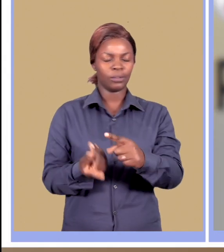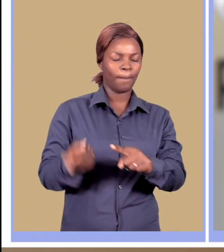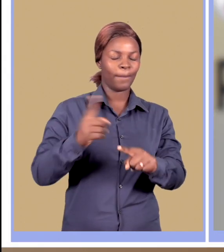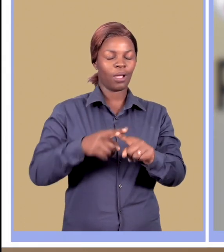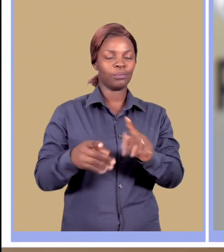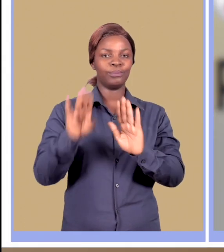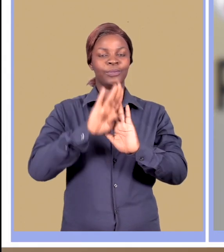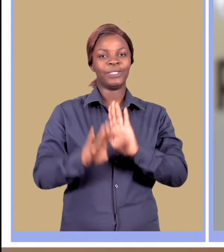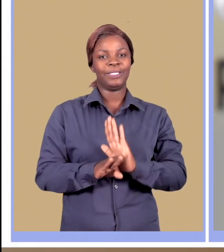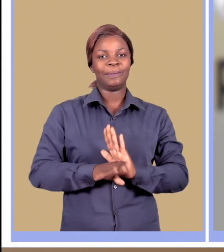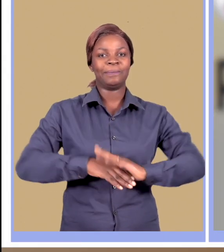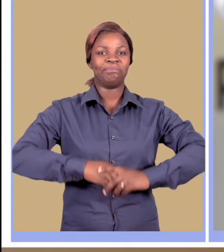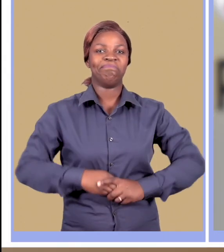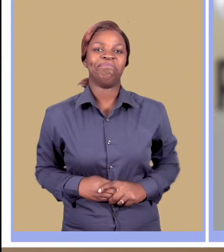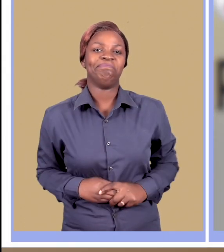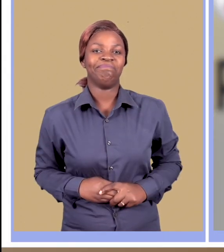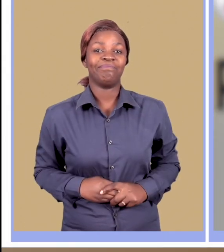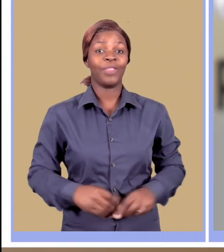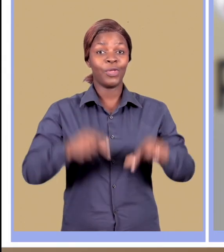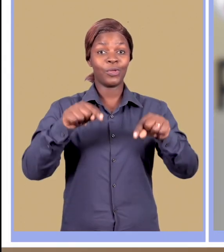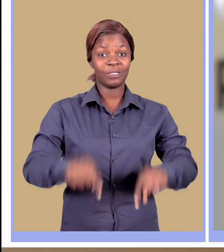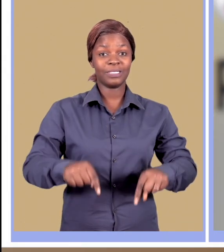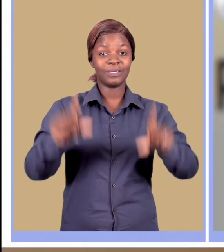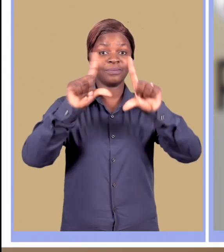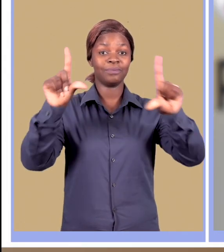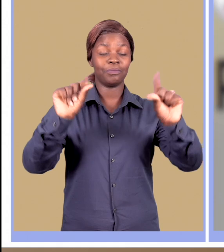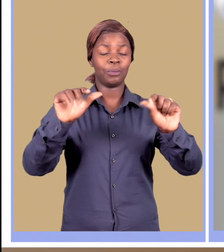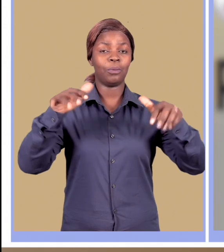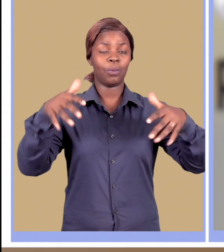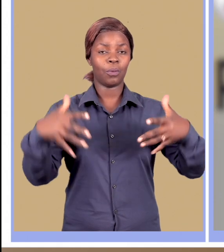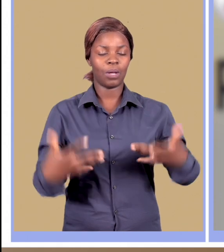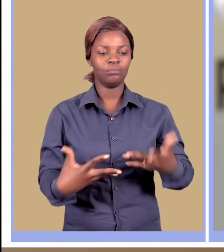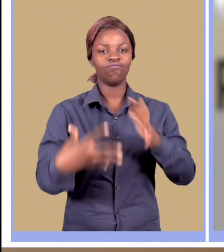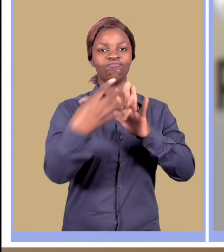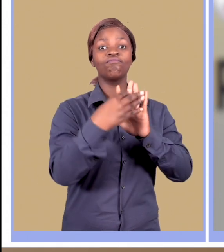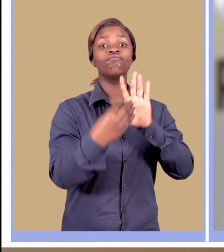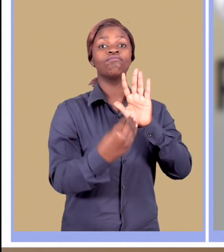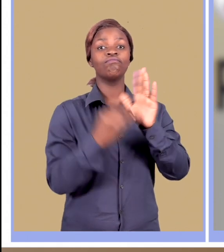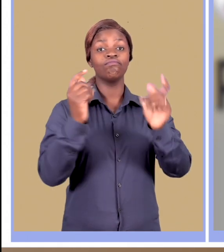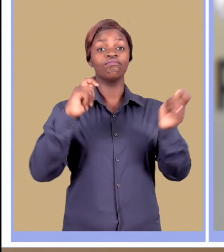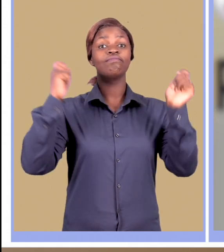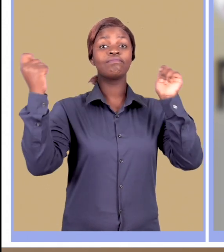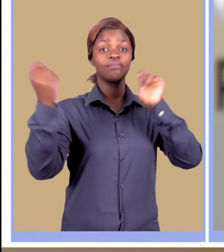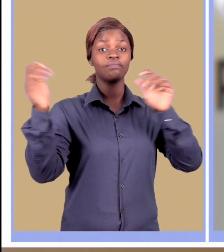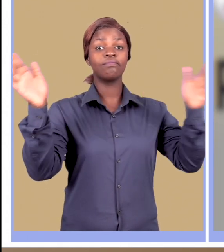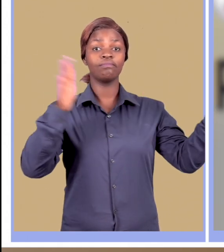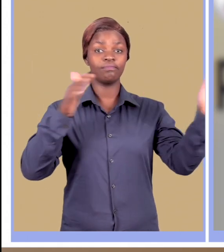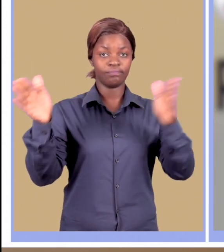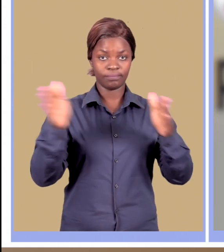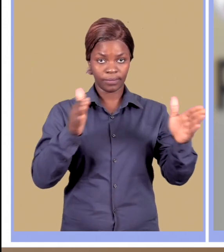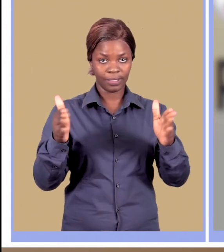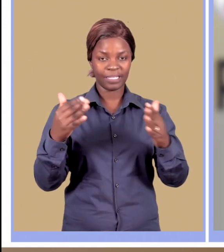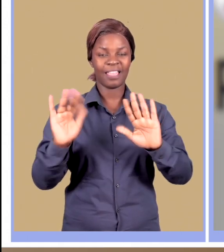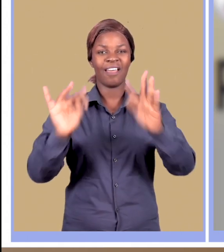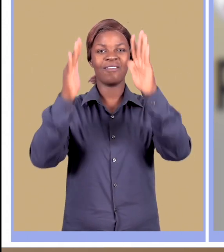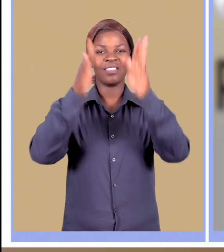Sejam bem-vindos a mais uma edição de podcast. Hoje vamos falar sobre o impacto das mudanças climáticas